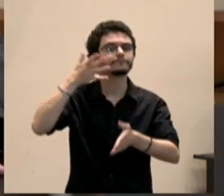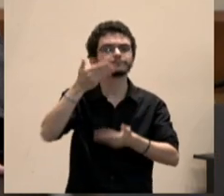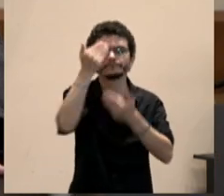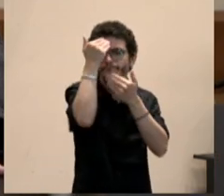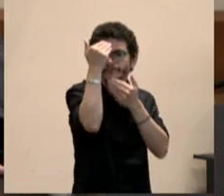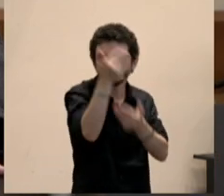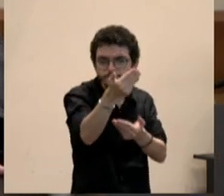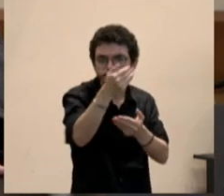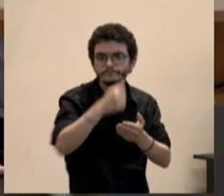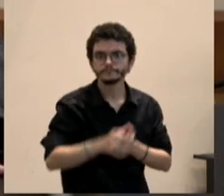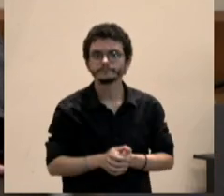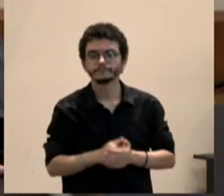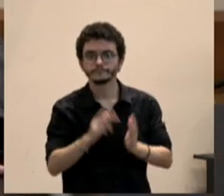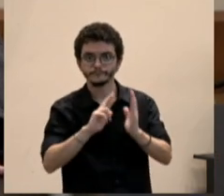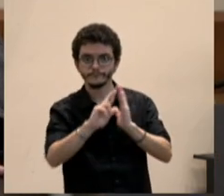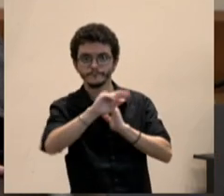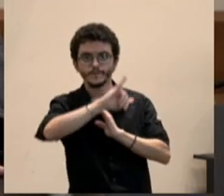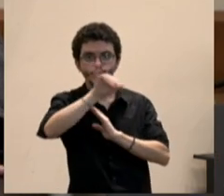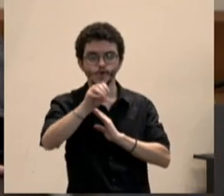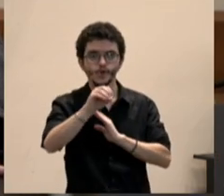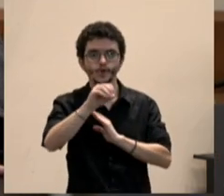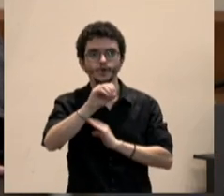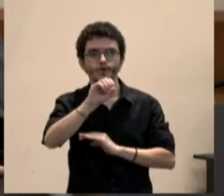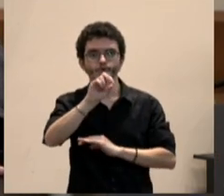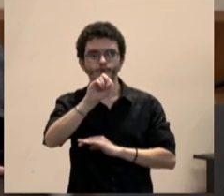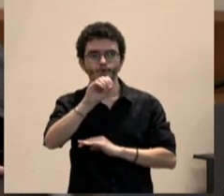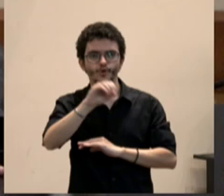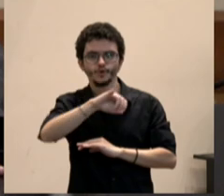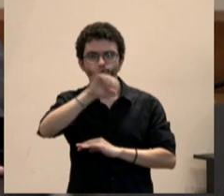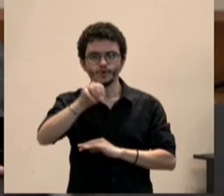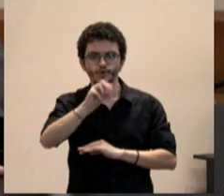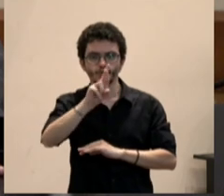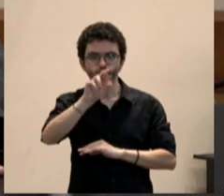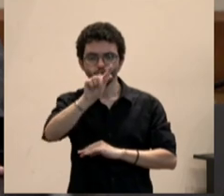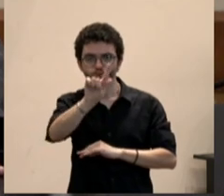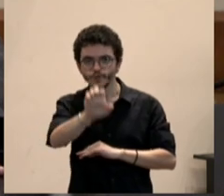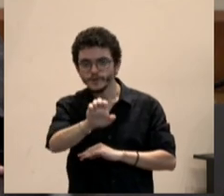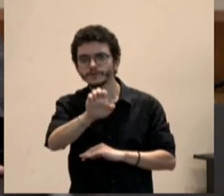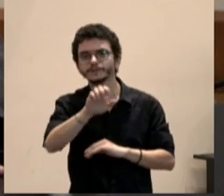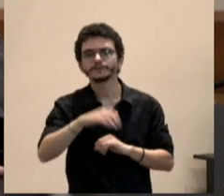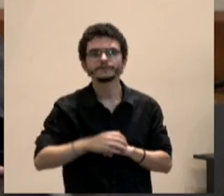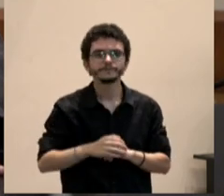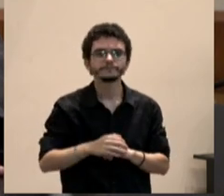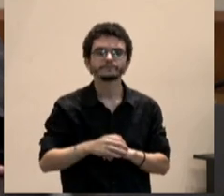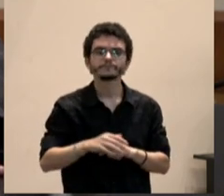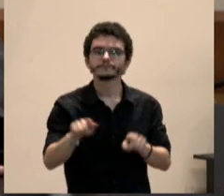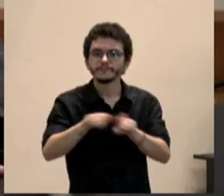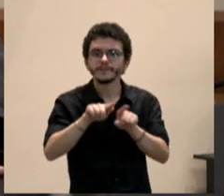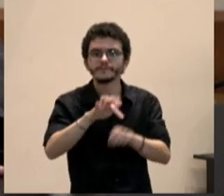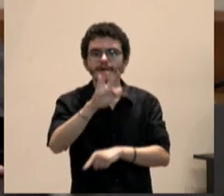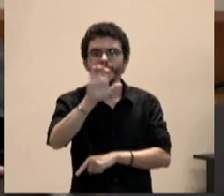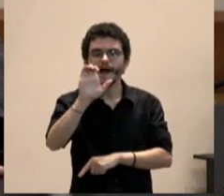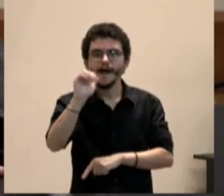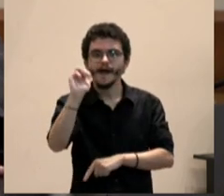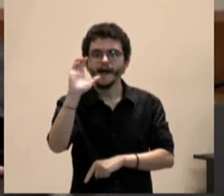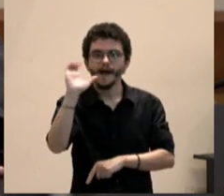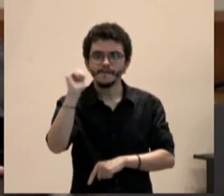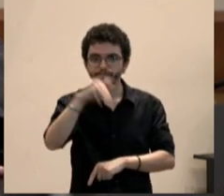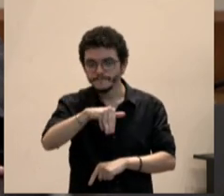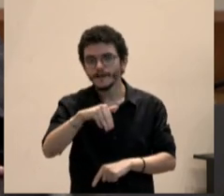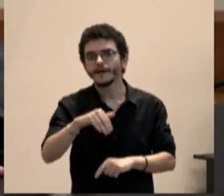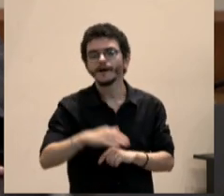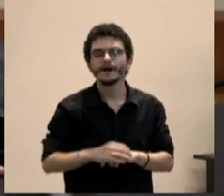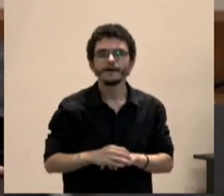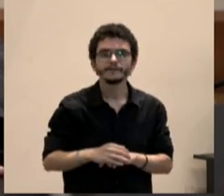aqui, em nome do Jorge, a Undime, em nome da Marinesa Fecan, em nome da Patrícia